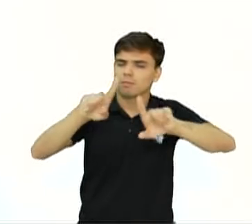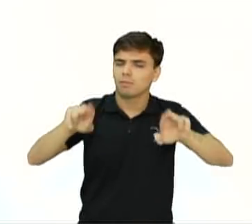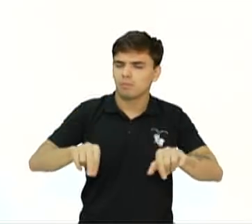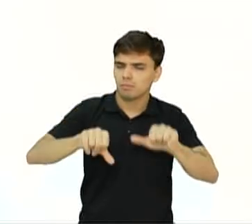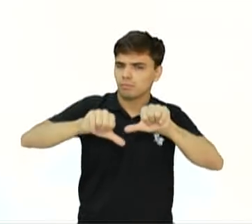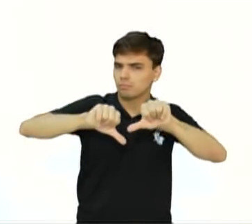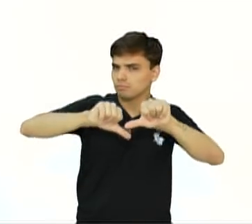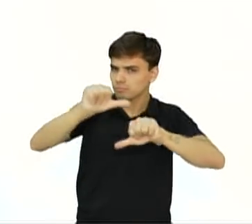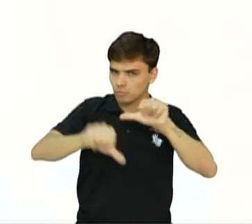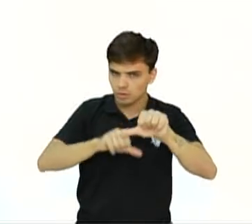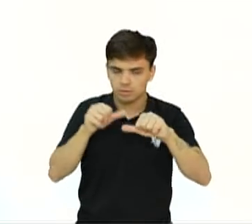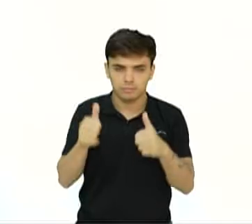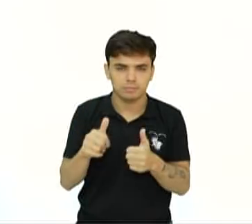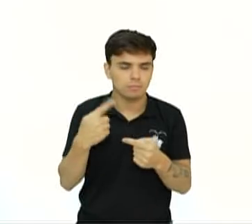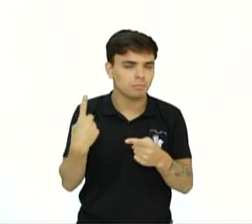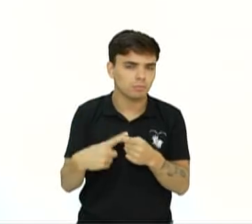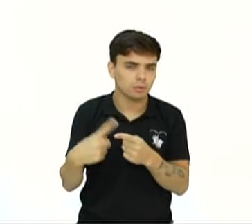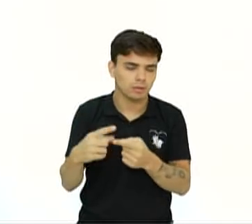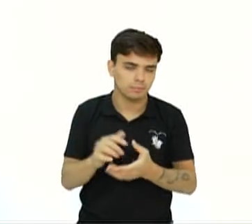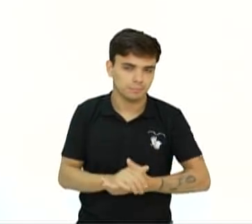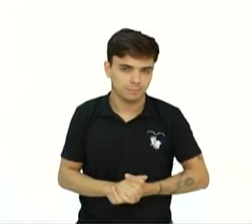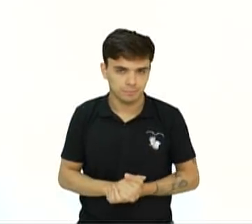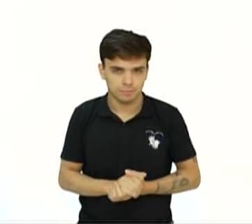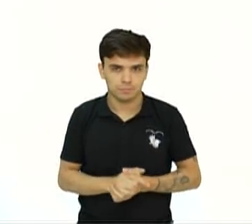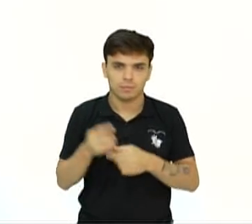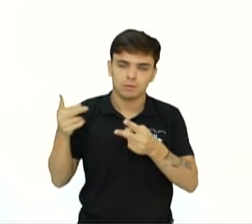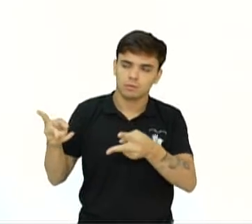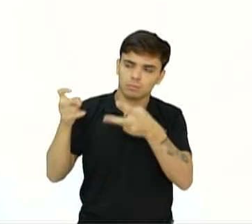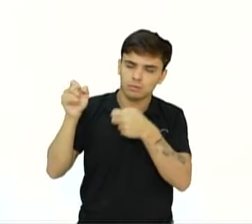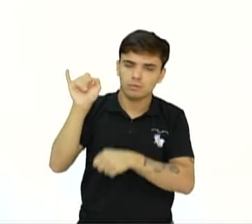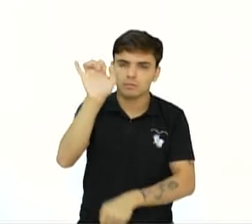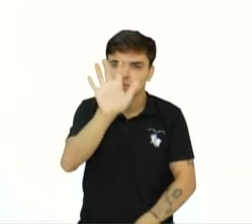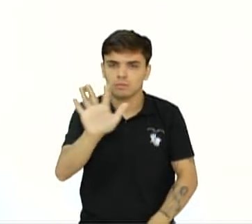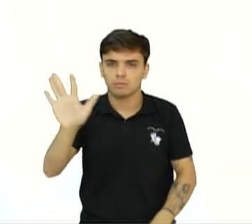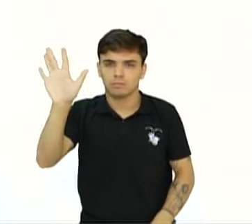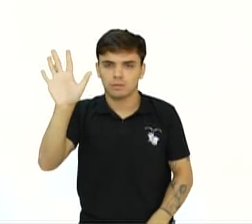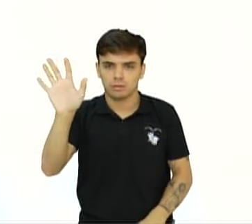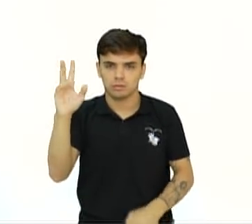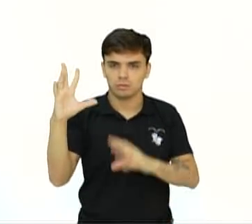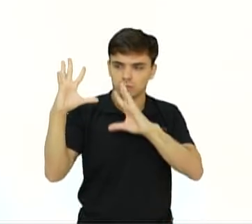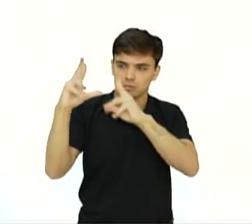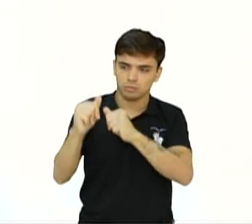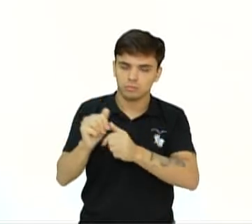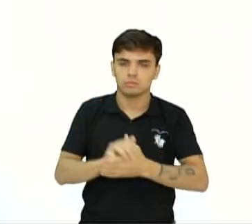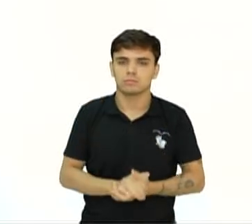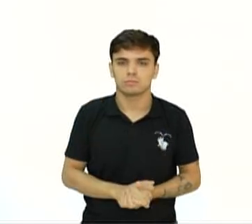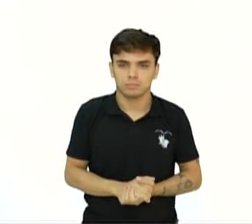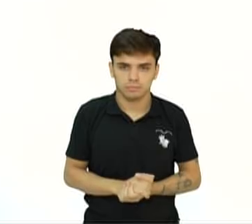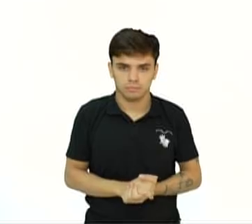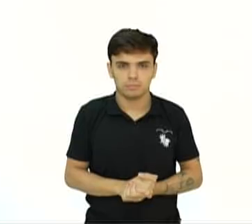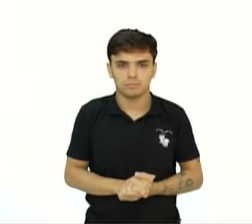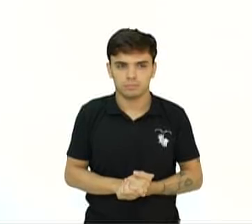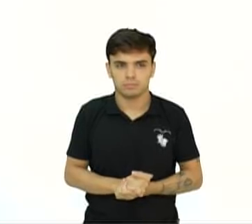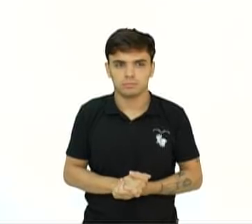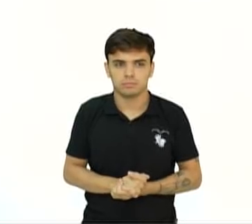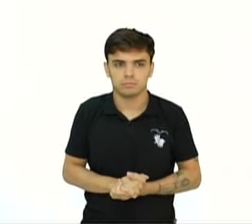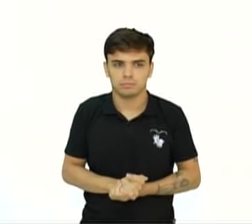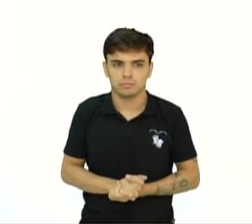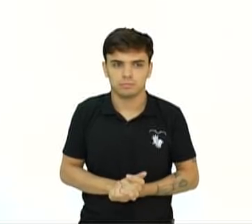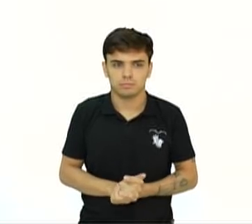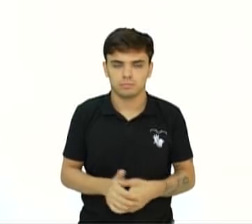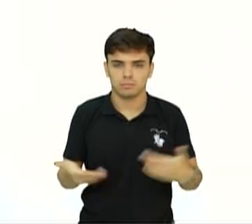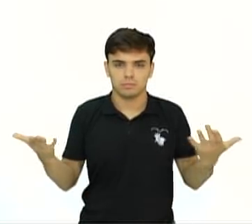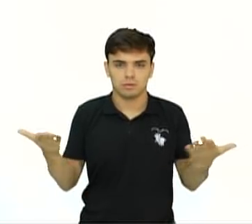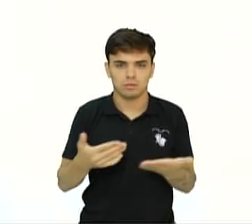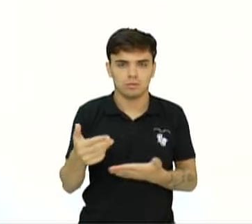mudanças na Mona Lisa, certo? Por que será que foi feito isso? Observa as imagens, uma olhadinha e vamos lá.